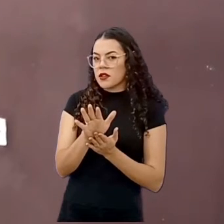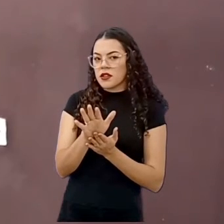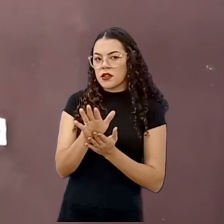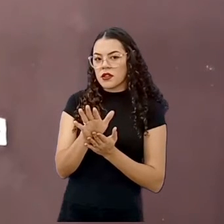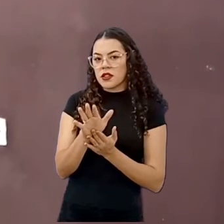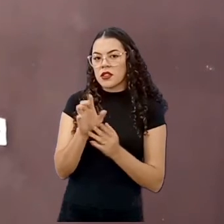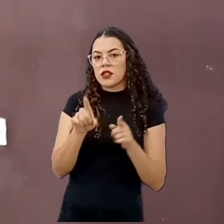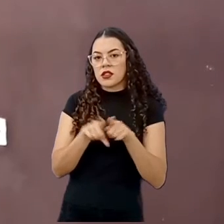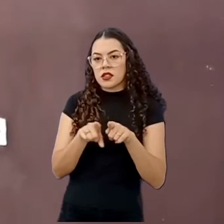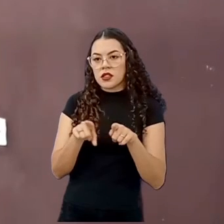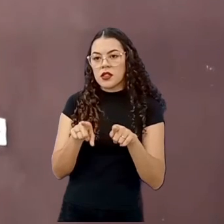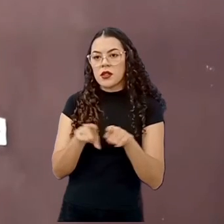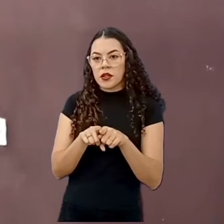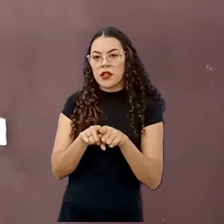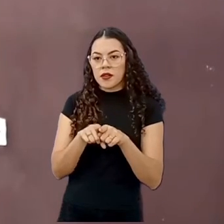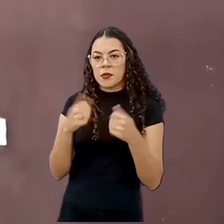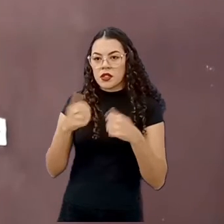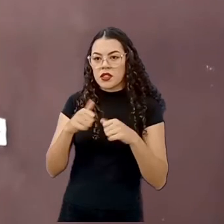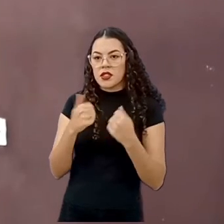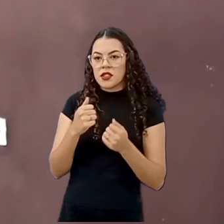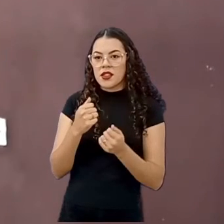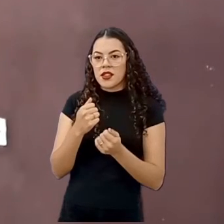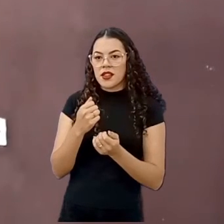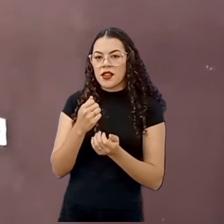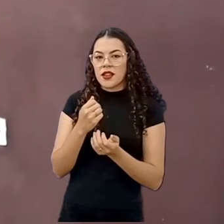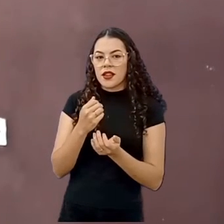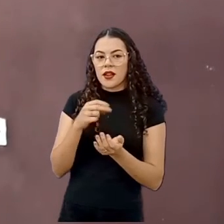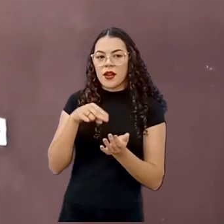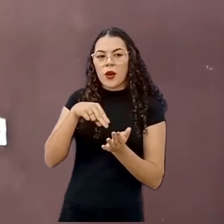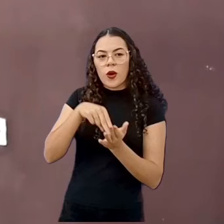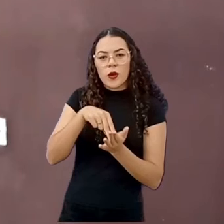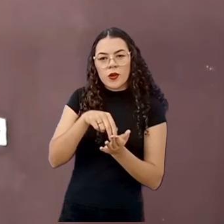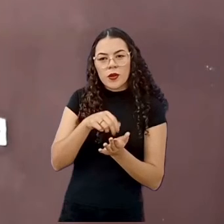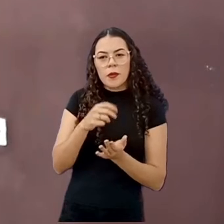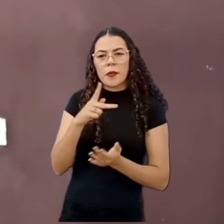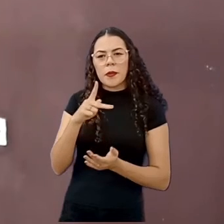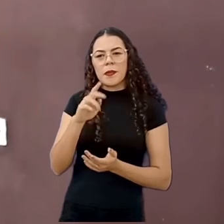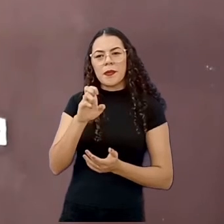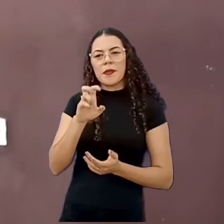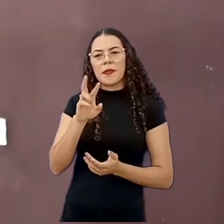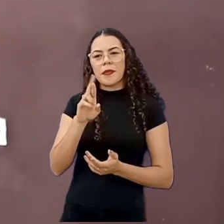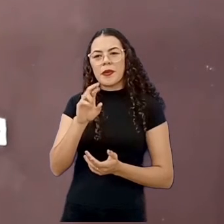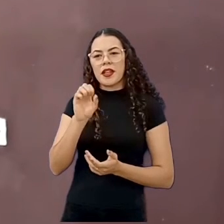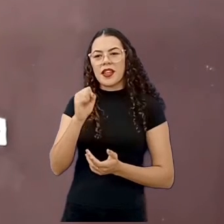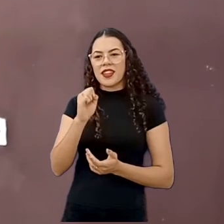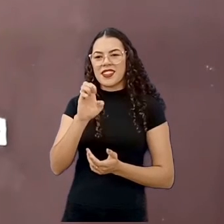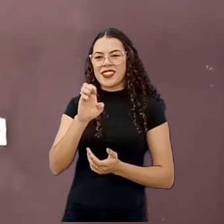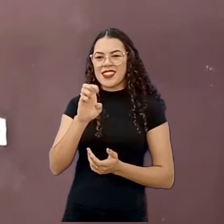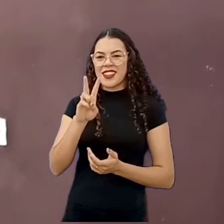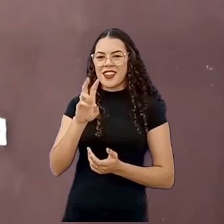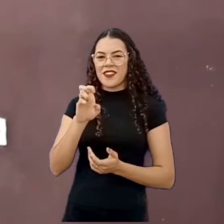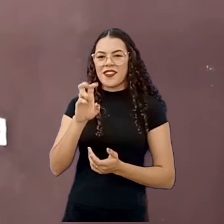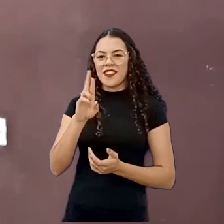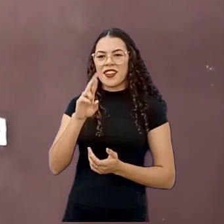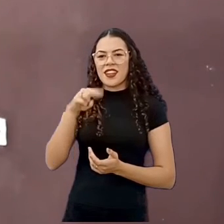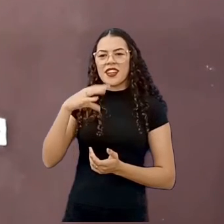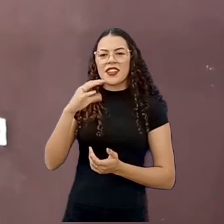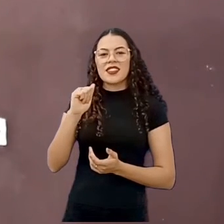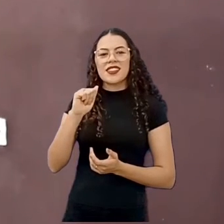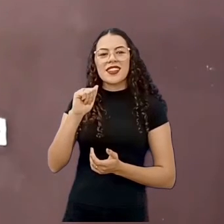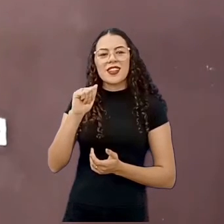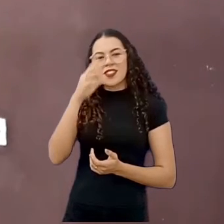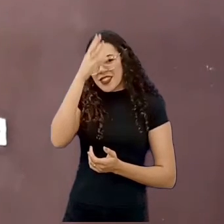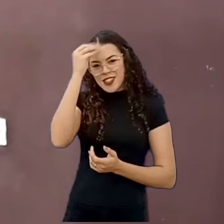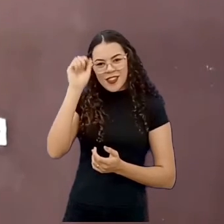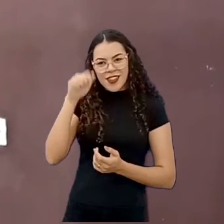que Deus quiser, eu não tenho o que fazer, não, mas perseverando, lutando, se desgastando, se esforçando, com paciência,